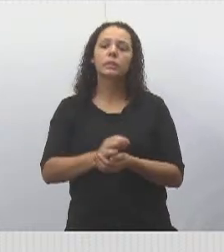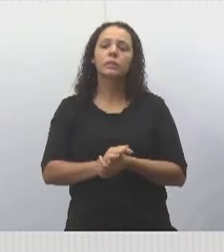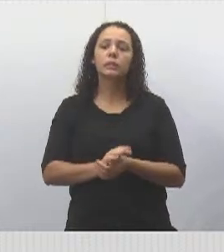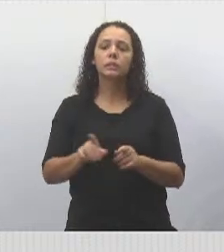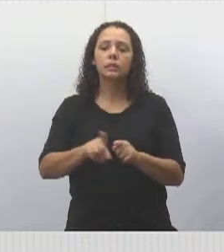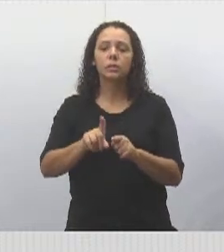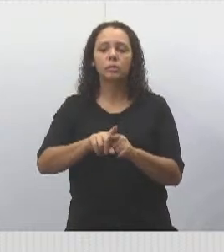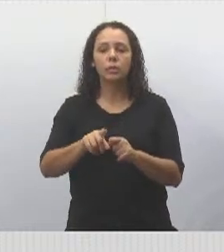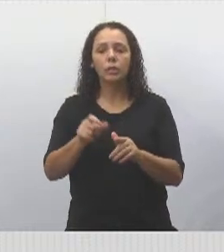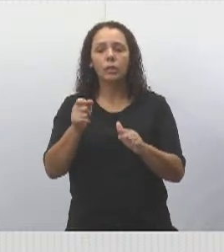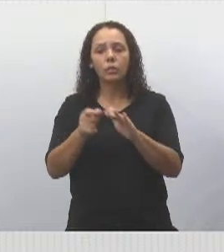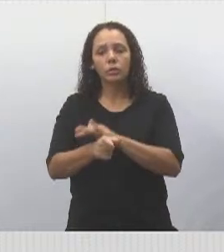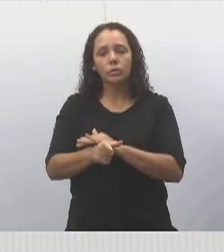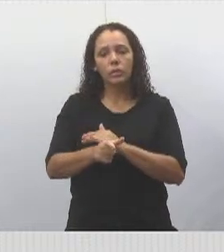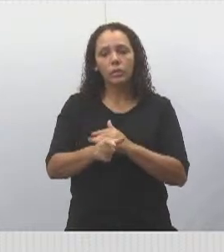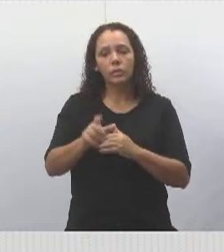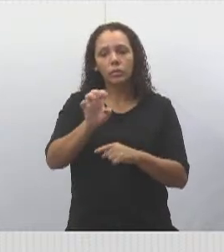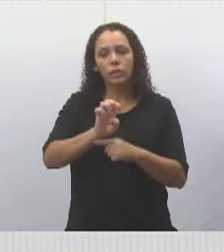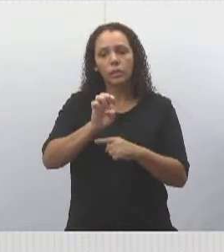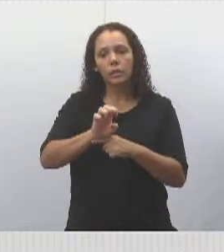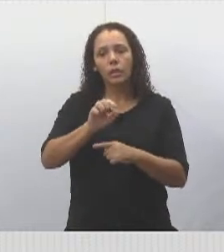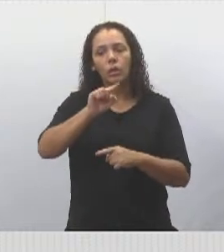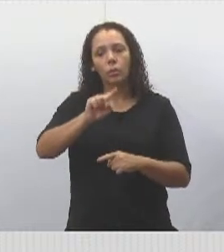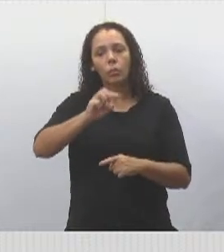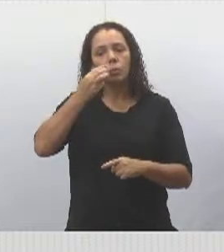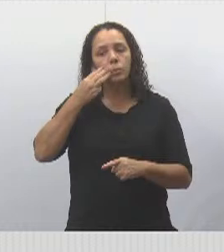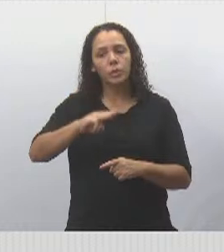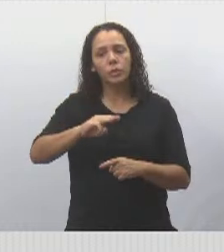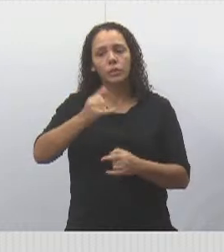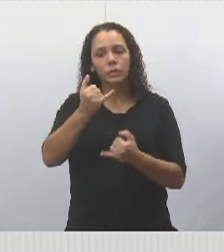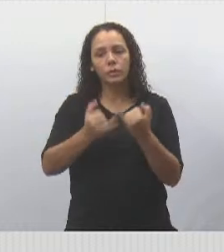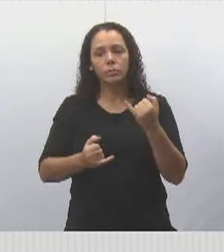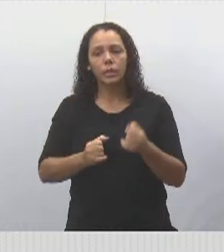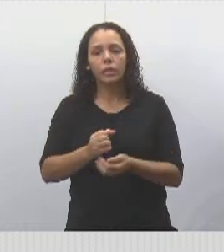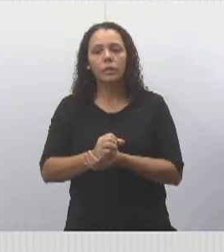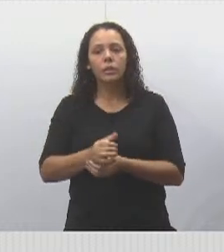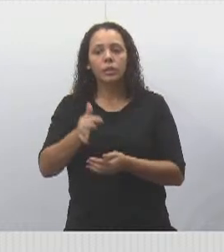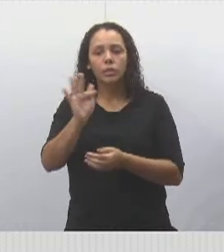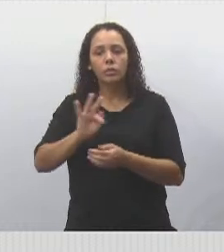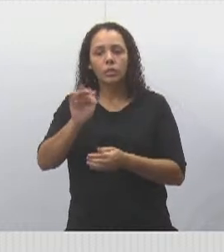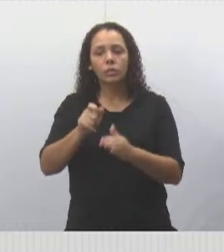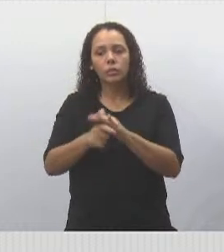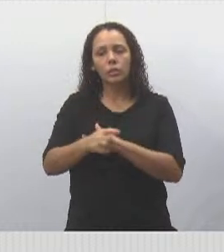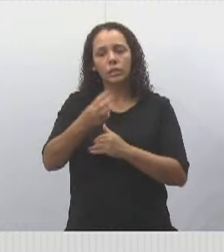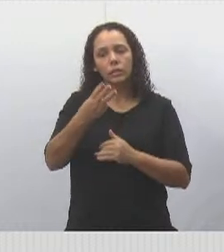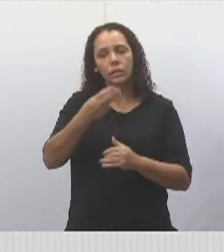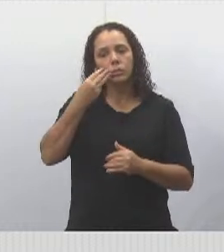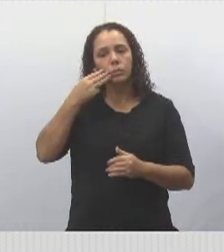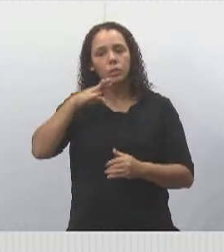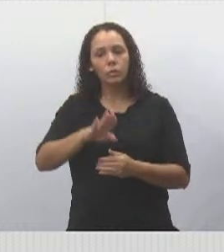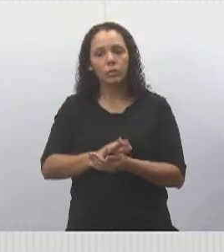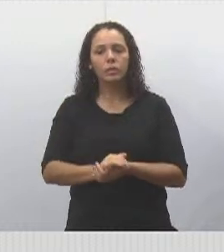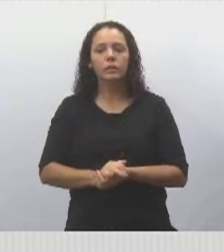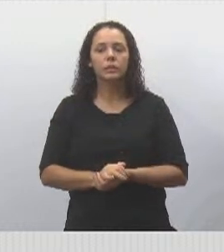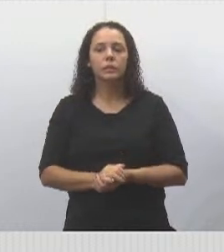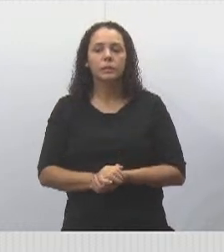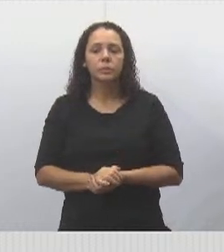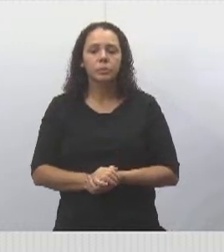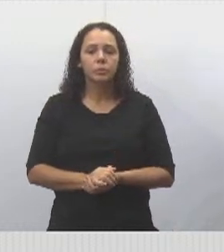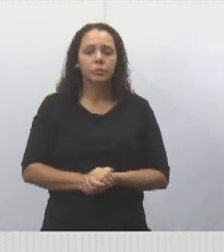além de 1,5 milhão de recurso federal, estadual e 3 milhões de recurso estadual e 24 de outras fontes. Pode